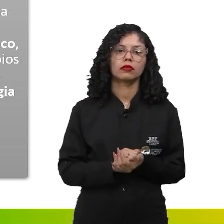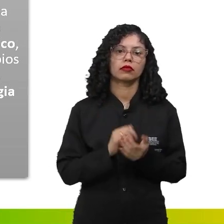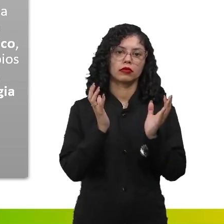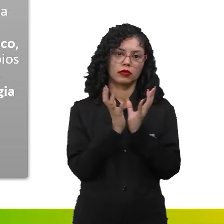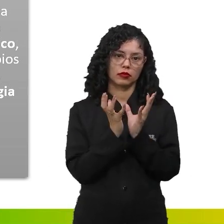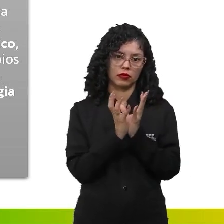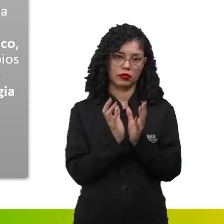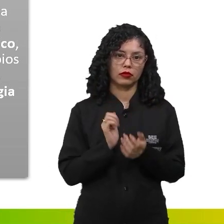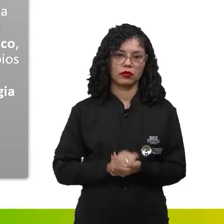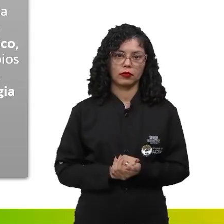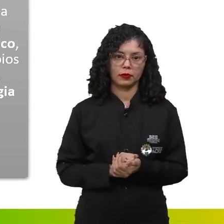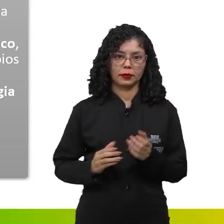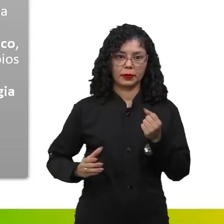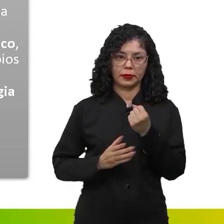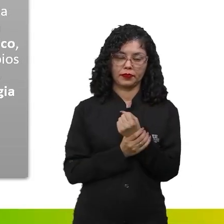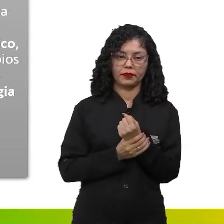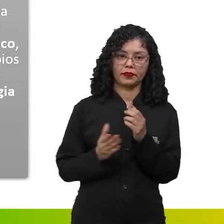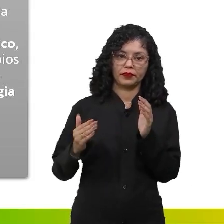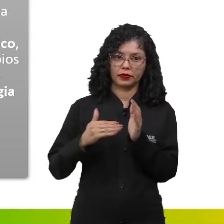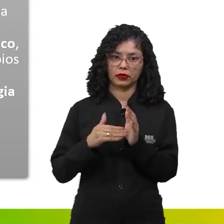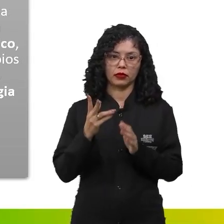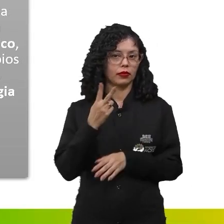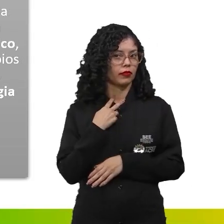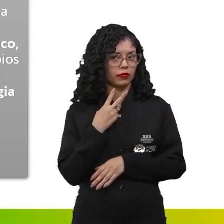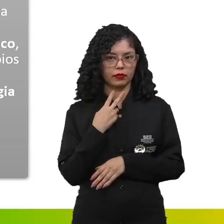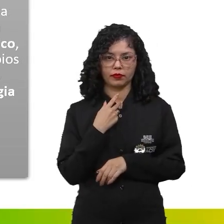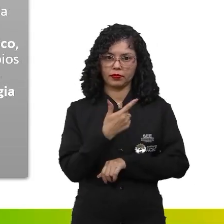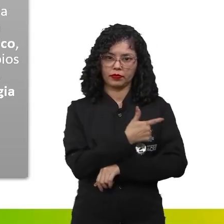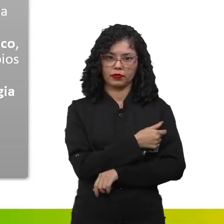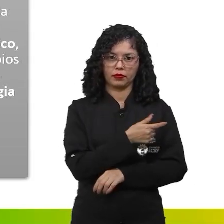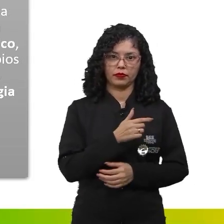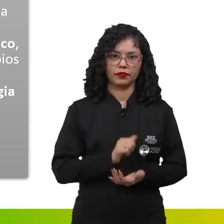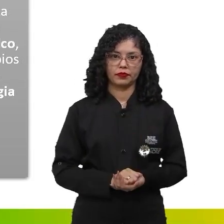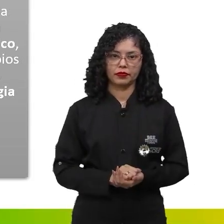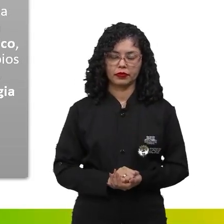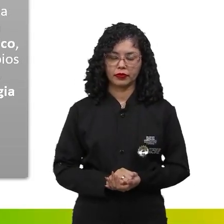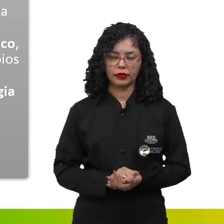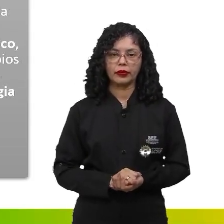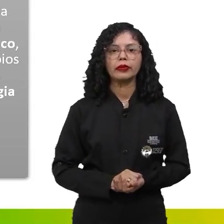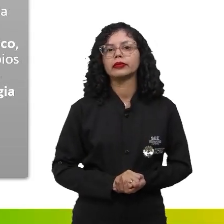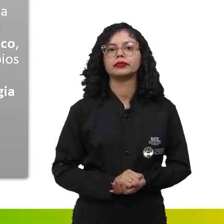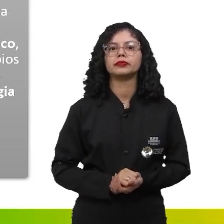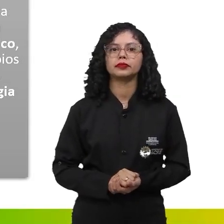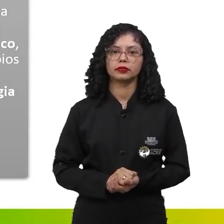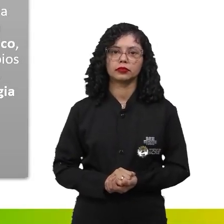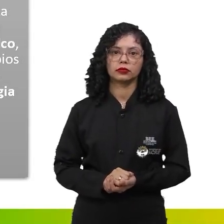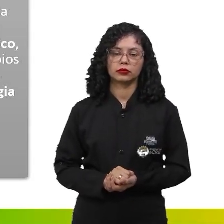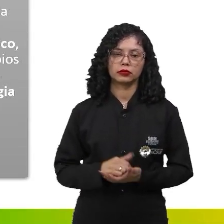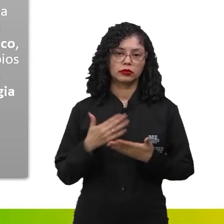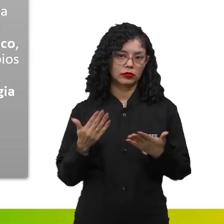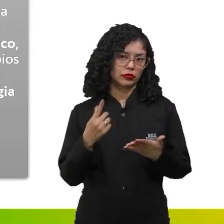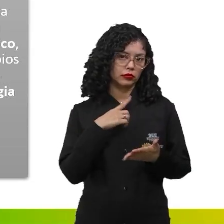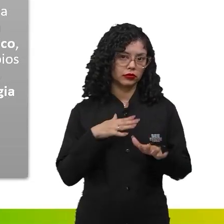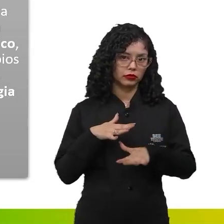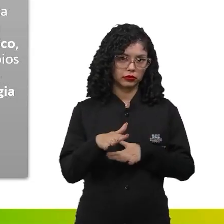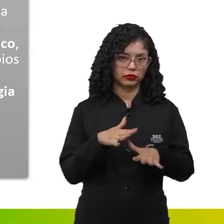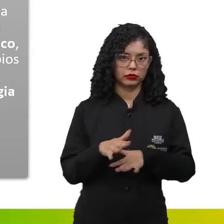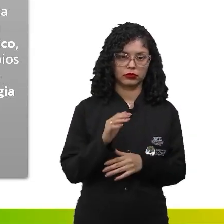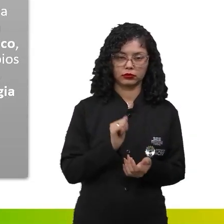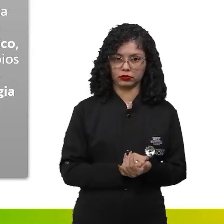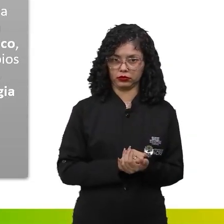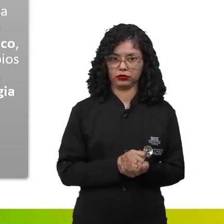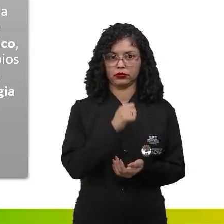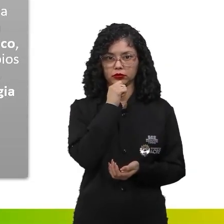para a imunidade coletiva, protegendo até quem não pode se vacinar. E temos o movimento